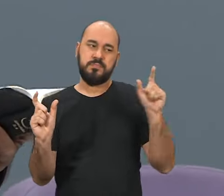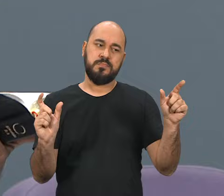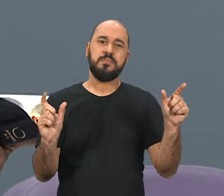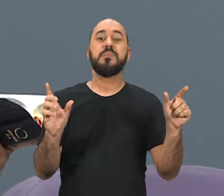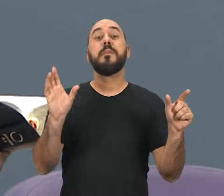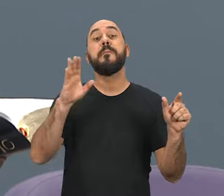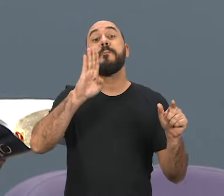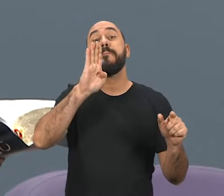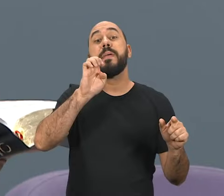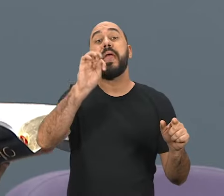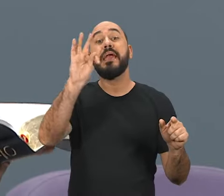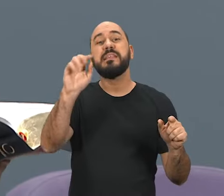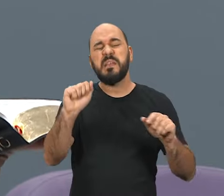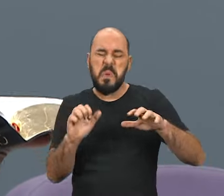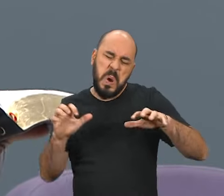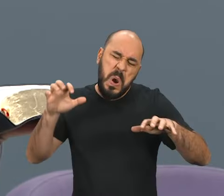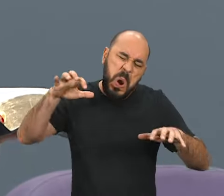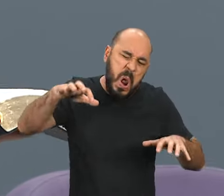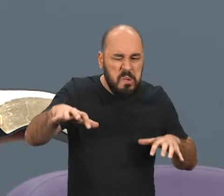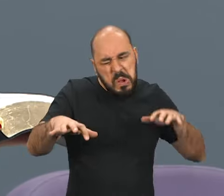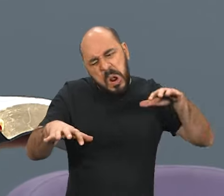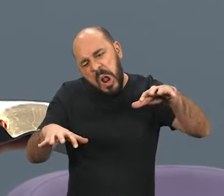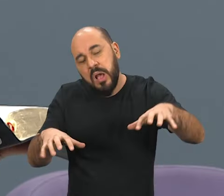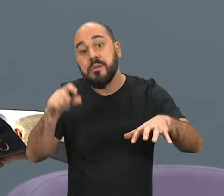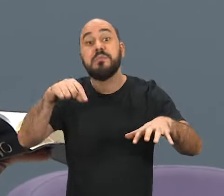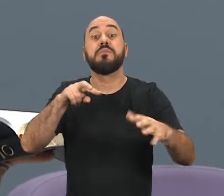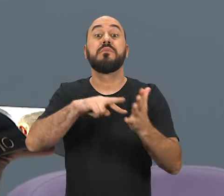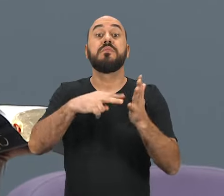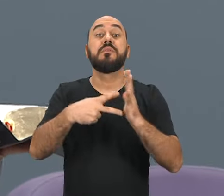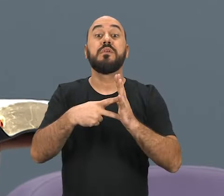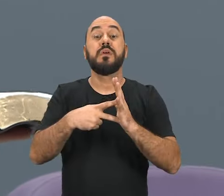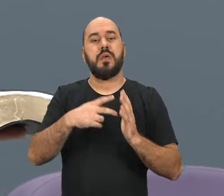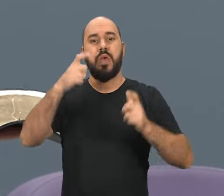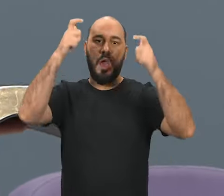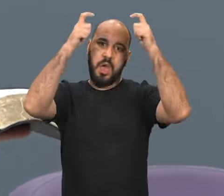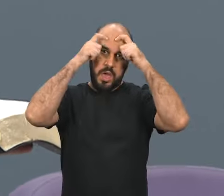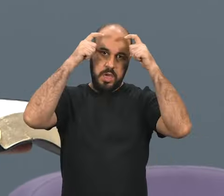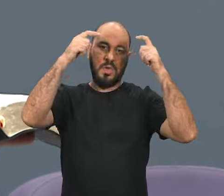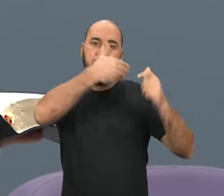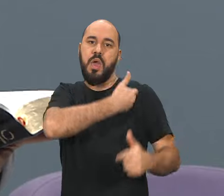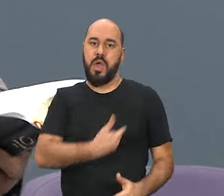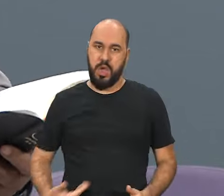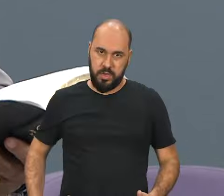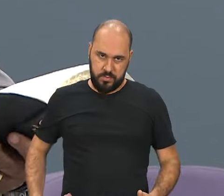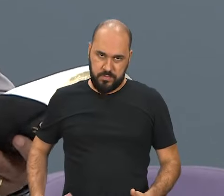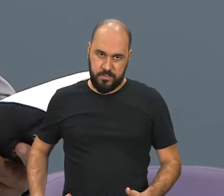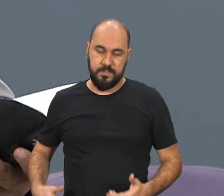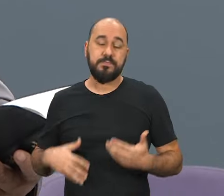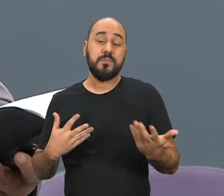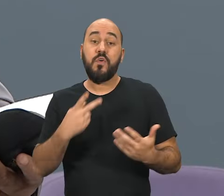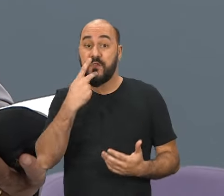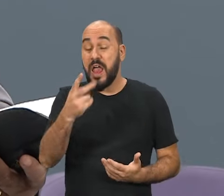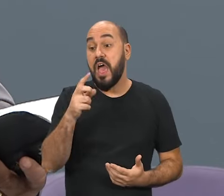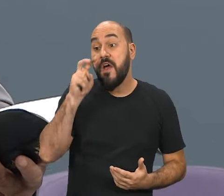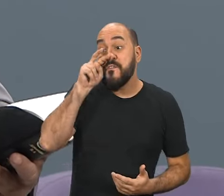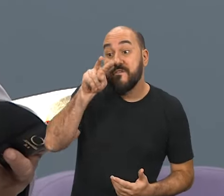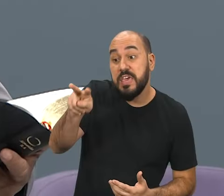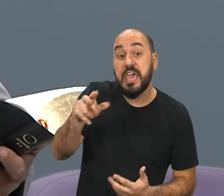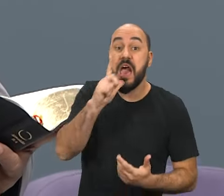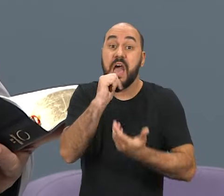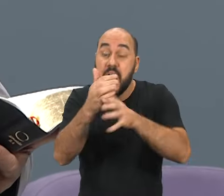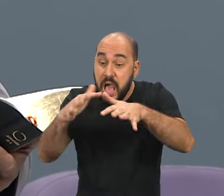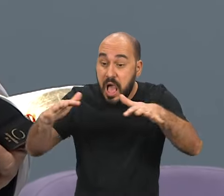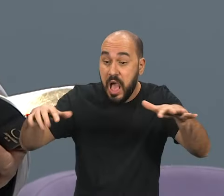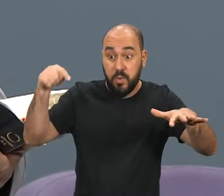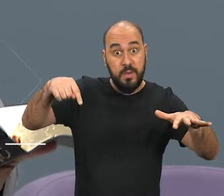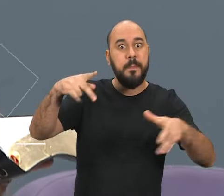e animal. Água significa povos e animal significa rei ou reino. Então quando fala assim, vi emergir do mar